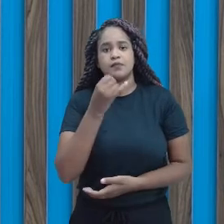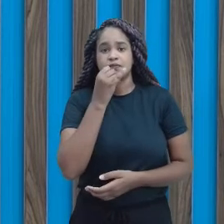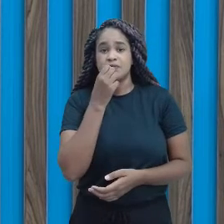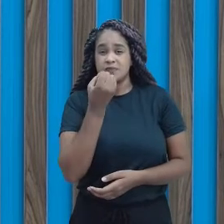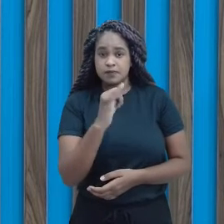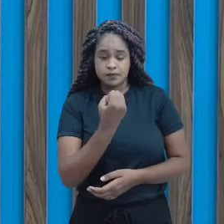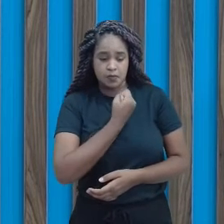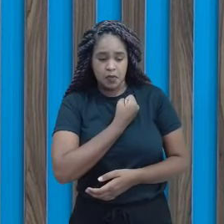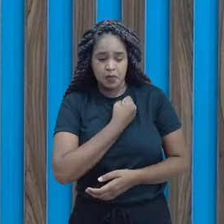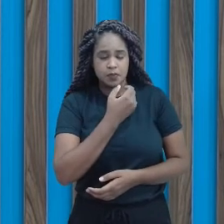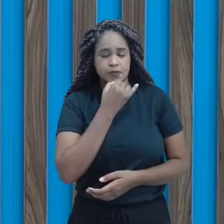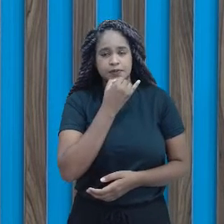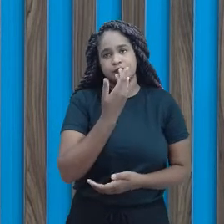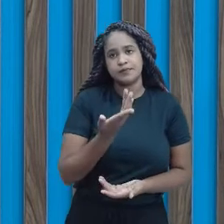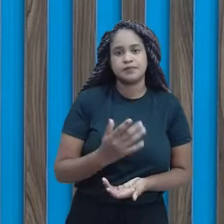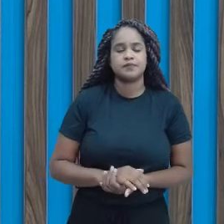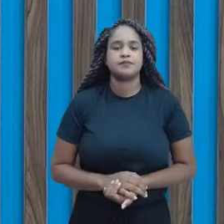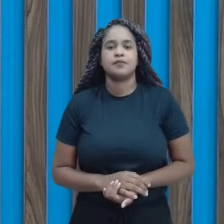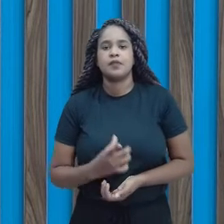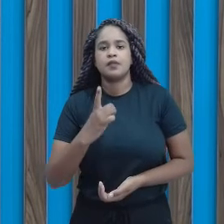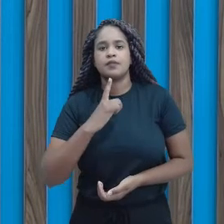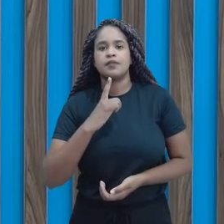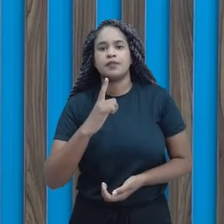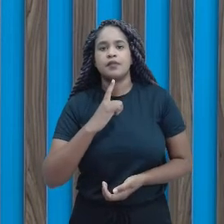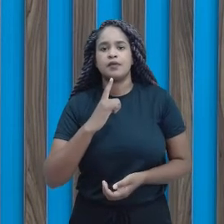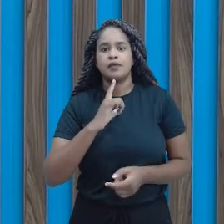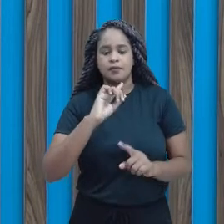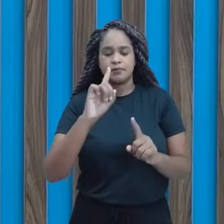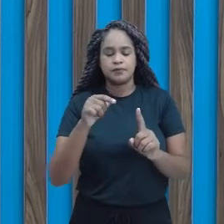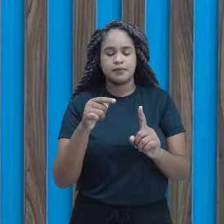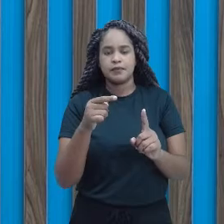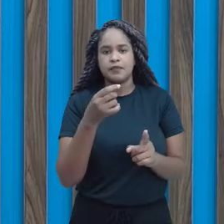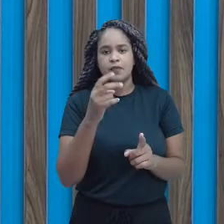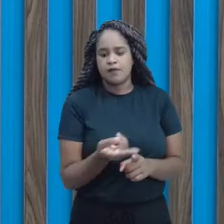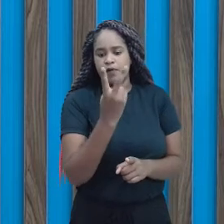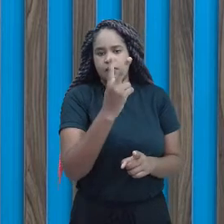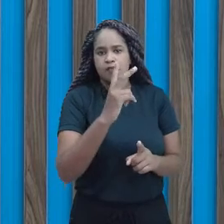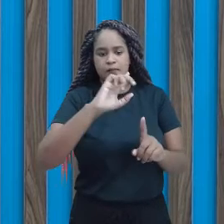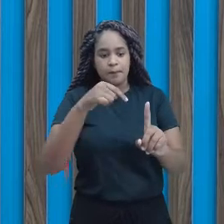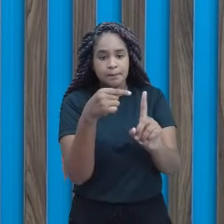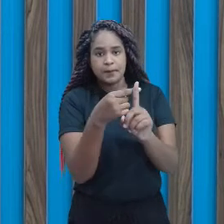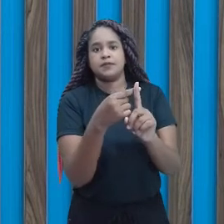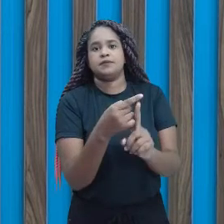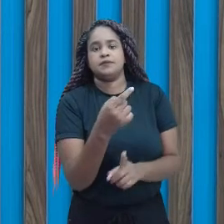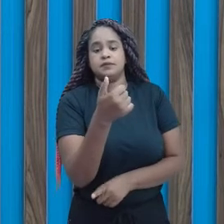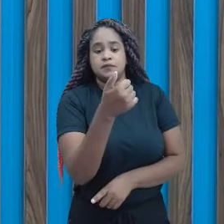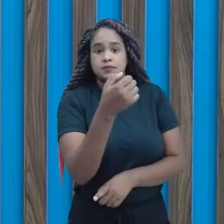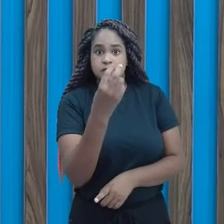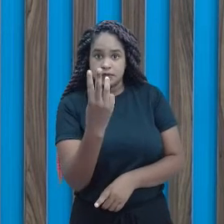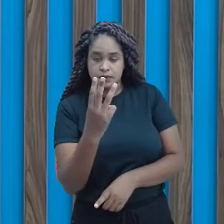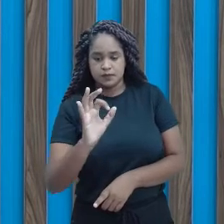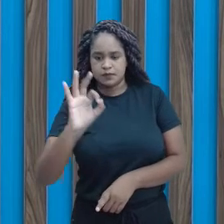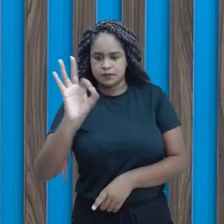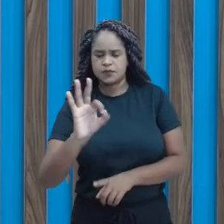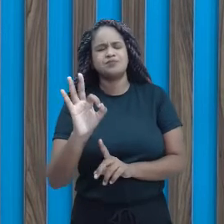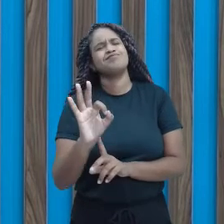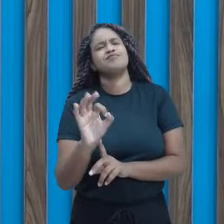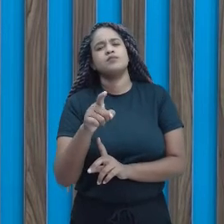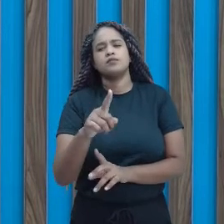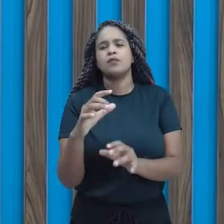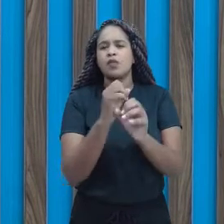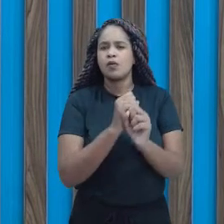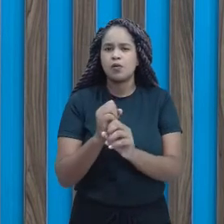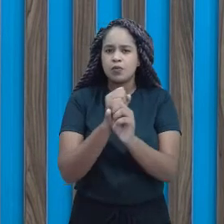quebrados, né, forem tipo, vai ter um aumento aí de 13%, você consegue calcular aí de cabeça quanto é